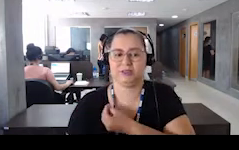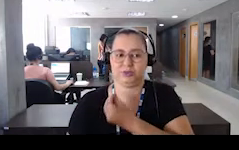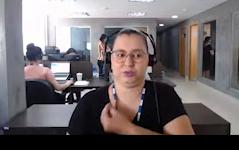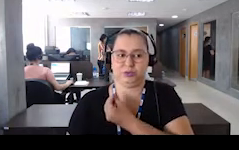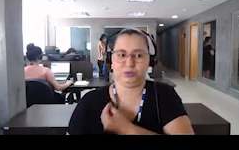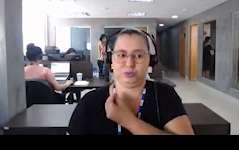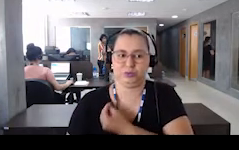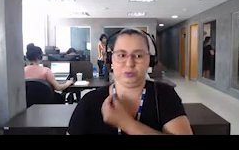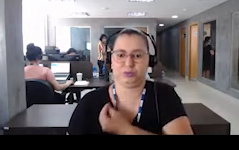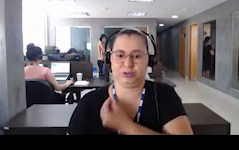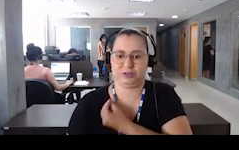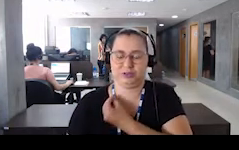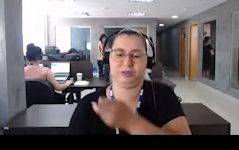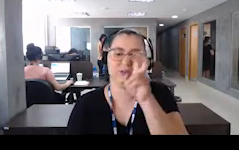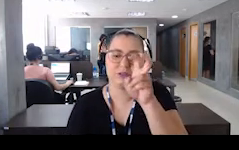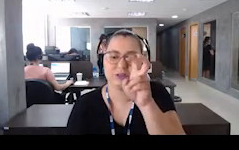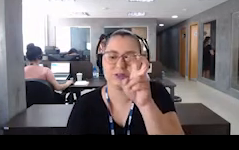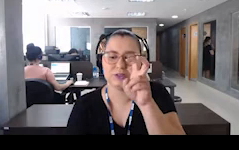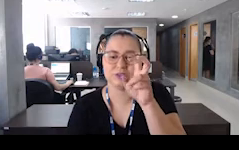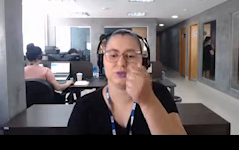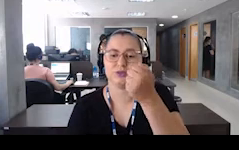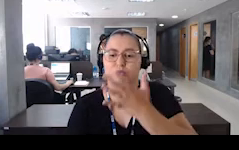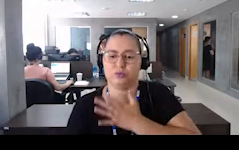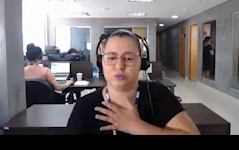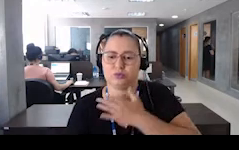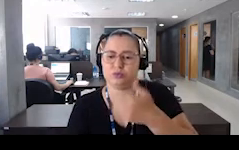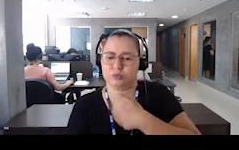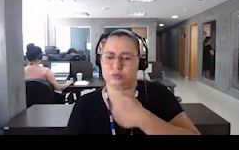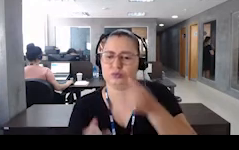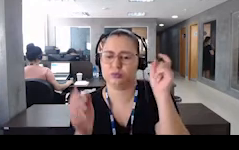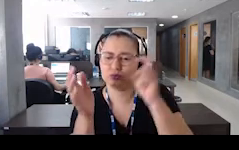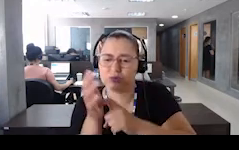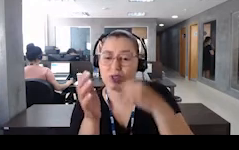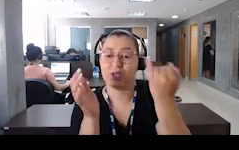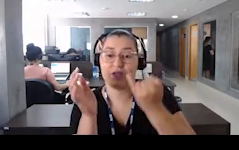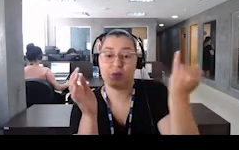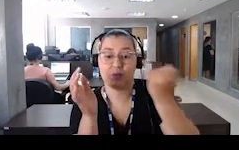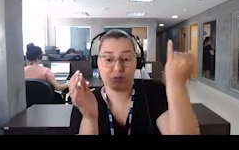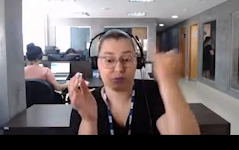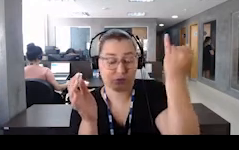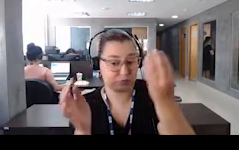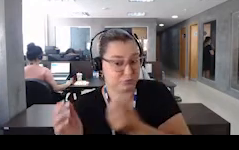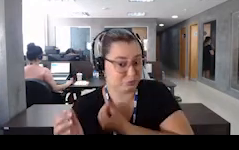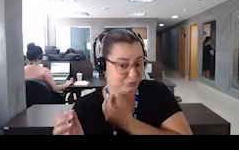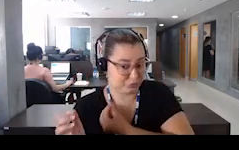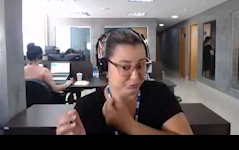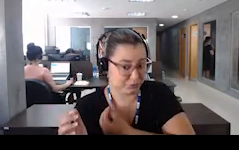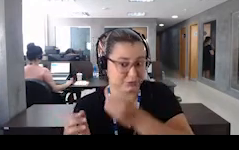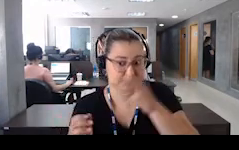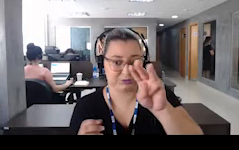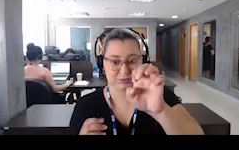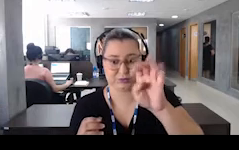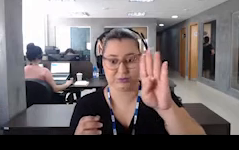presença, né, então cliquem aí, ó, no dia 5 do 8. Então, isso aqui é importante porque a presença na web de vocês,